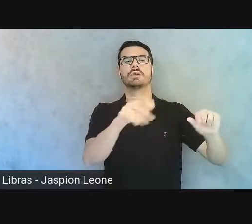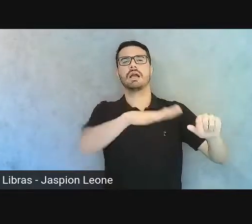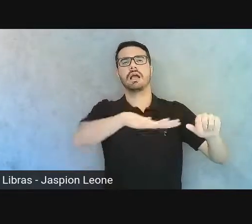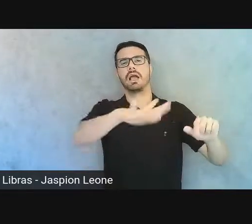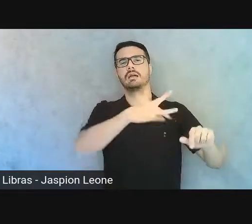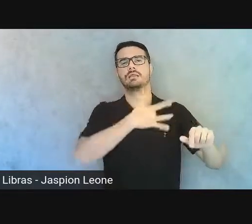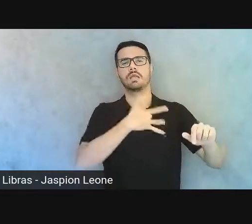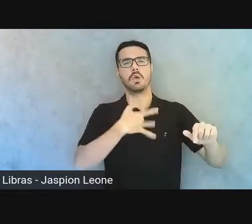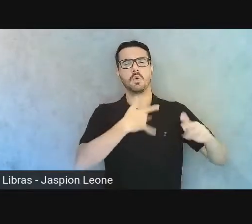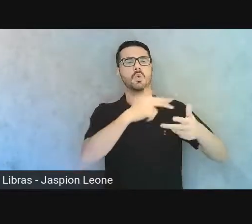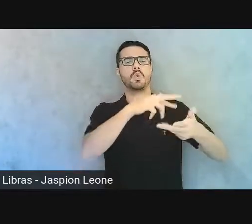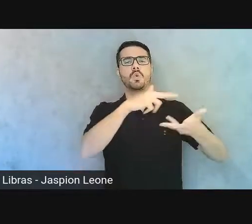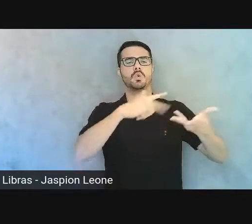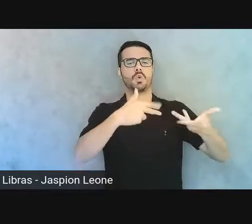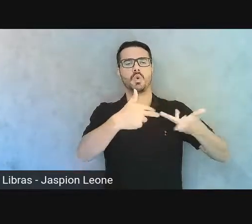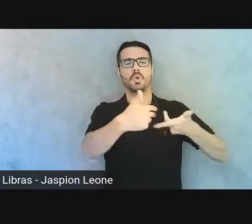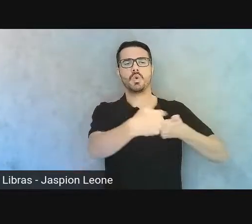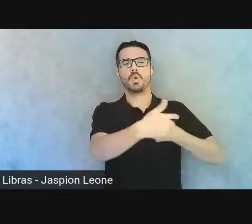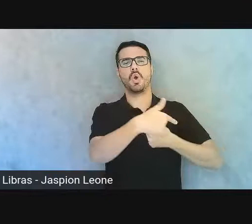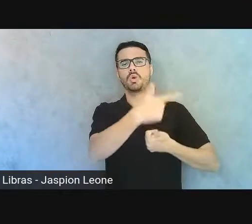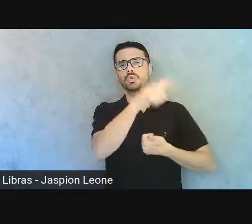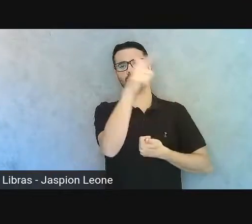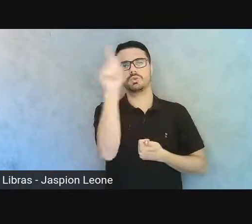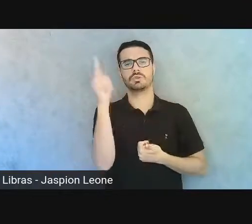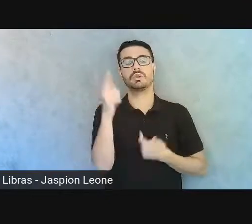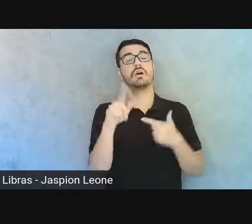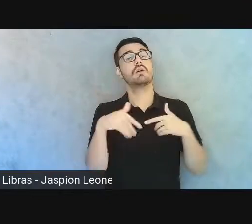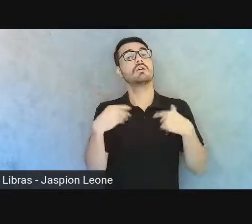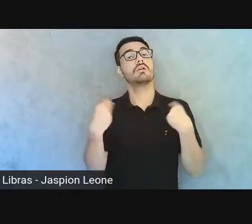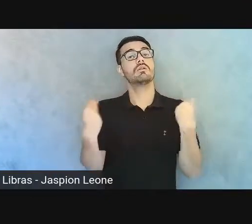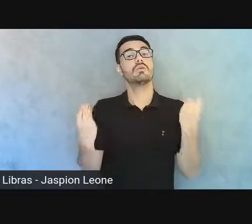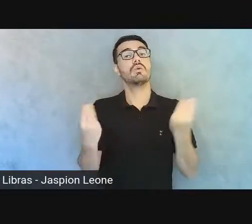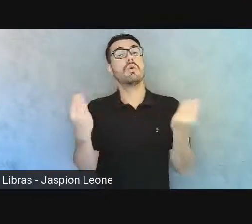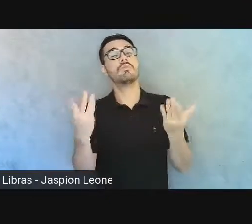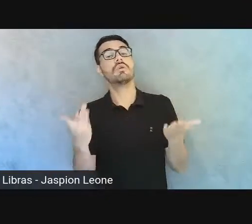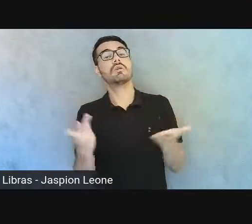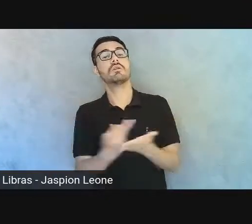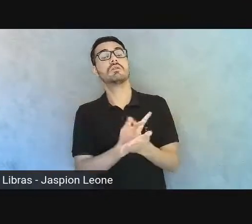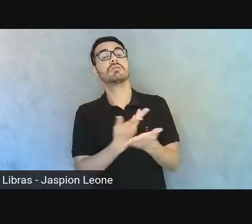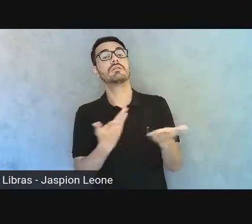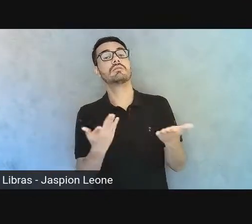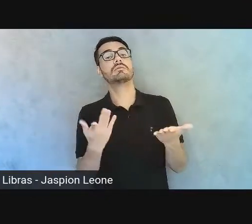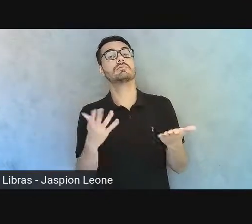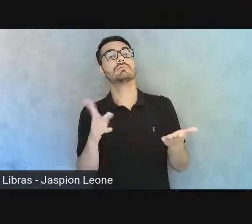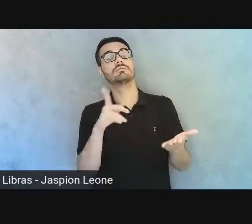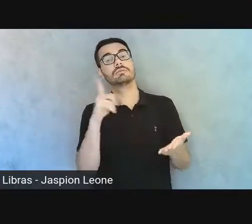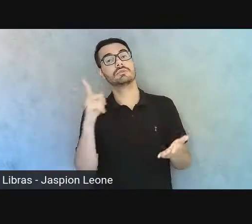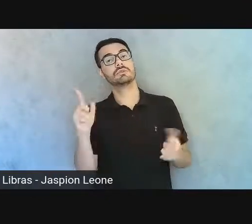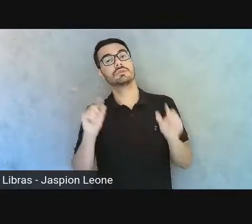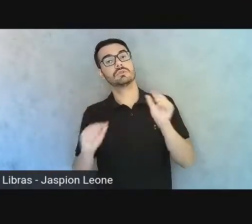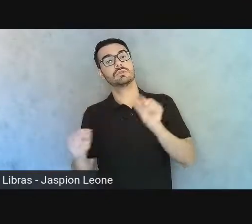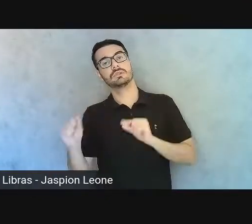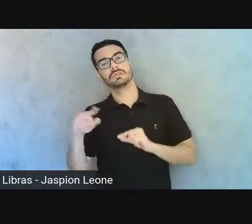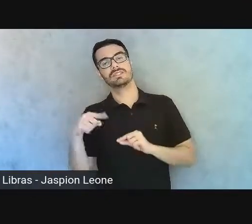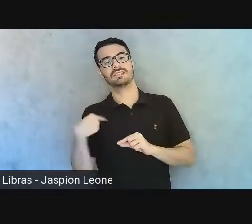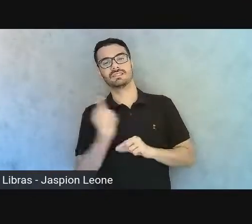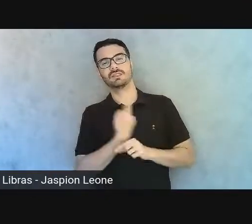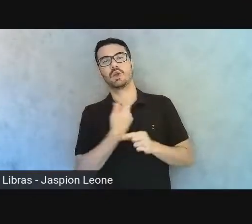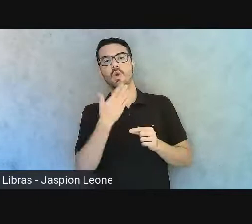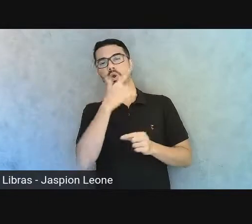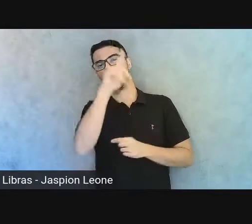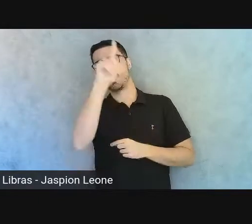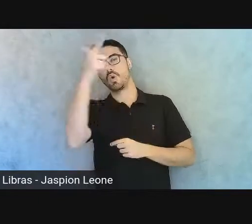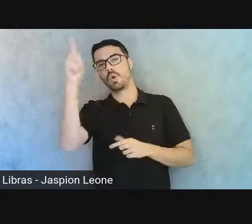Covid-19. Bom, qual a implicação prática disso? A questão que eu levanto e que muitos outros